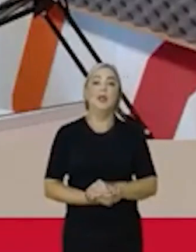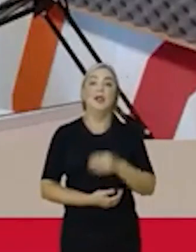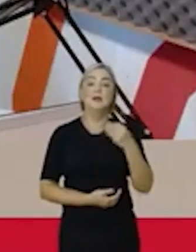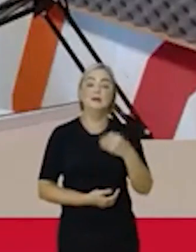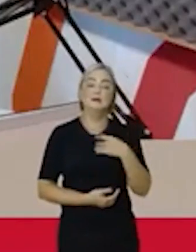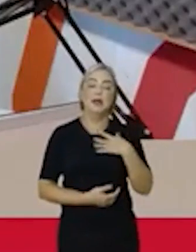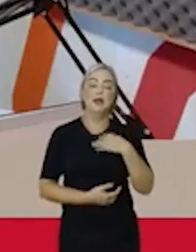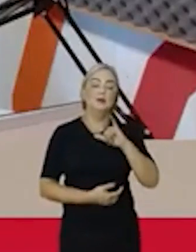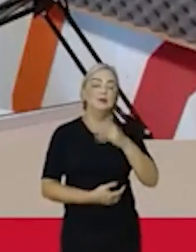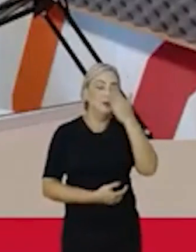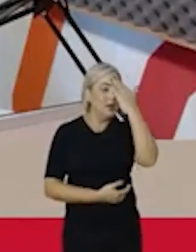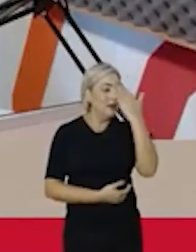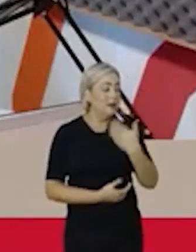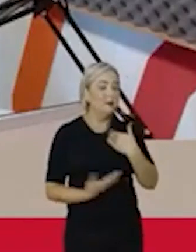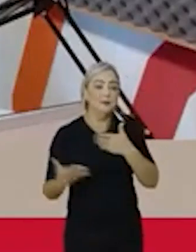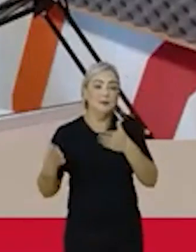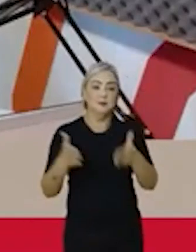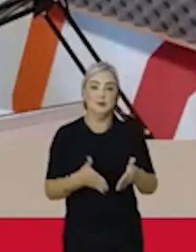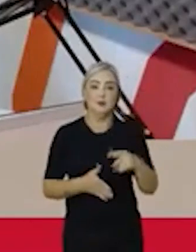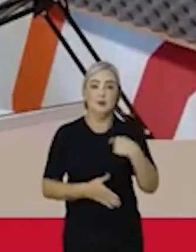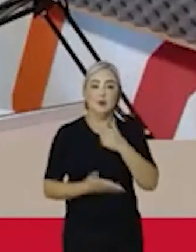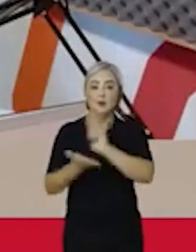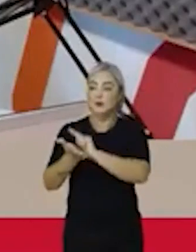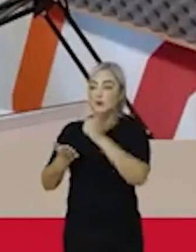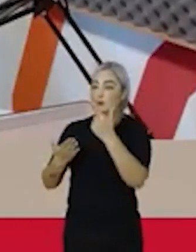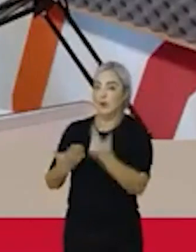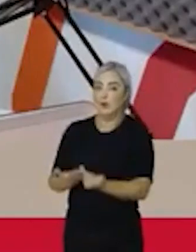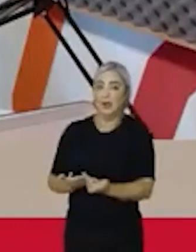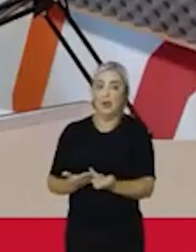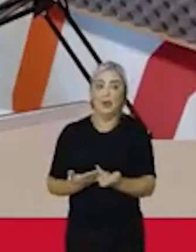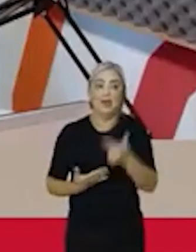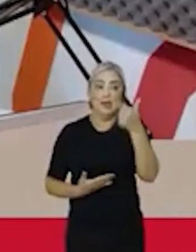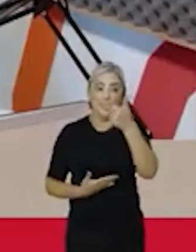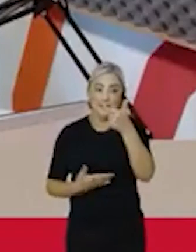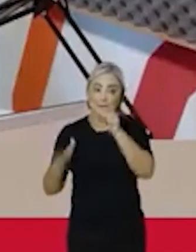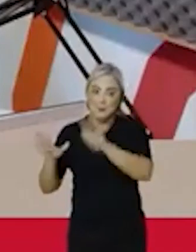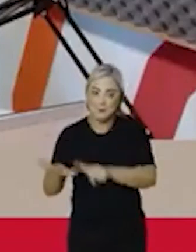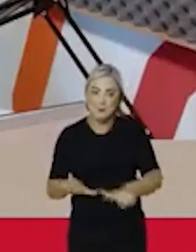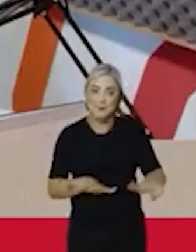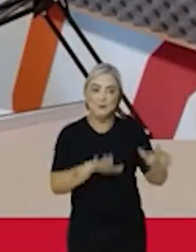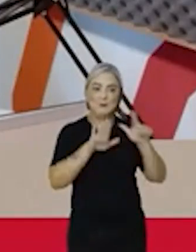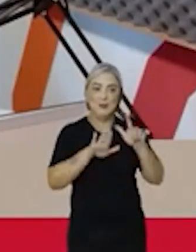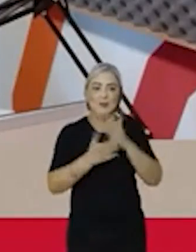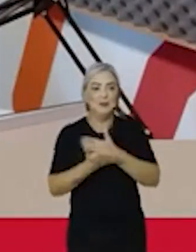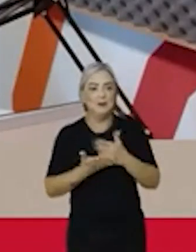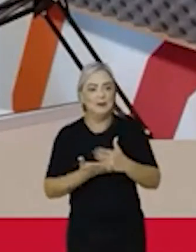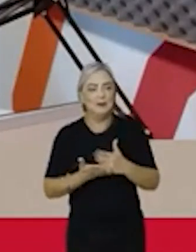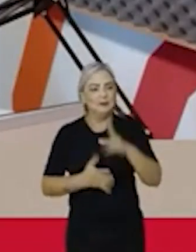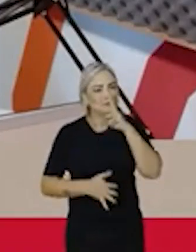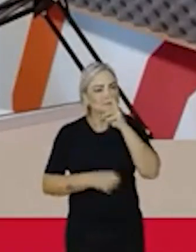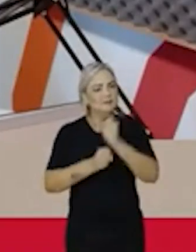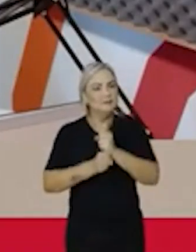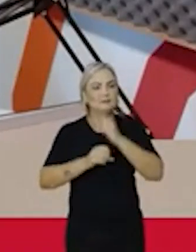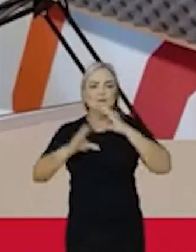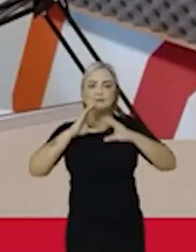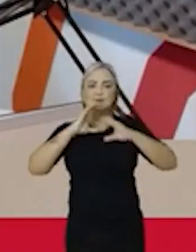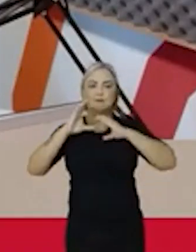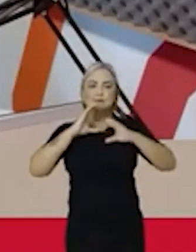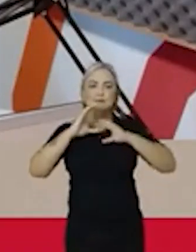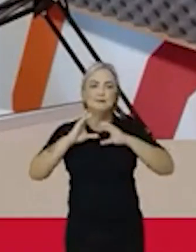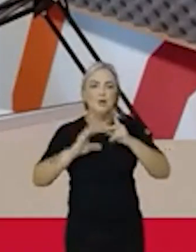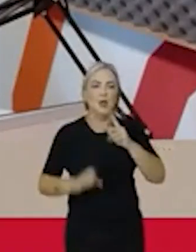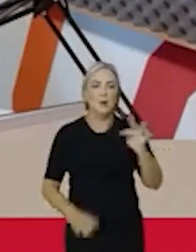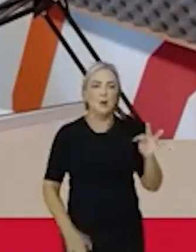Exato, Juca, eu agradeço muito a sua participação no nosso jornal. A gente está na segunda semana dessa iniciativa de fortalecer a comunicação do partido